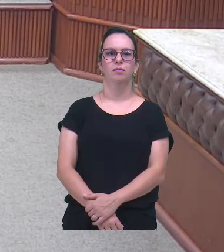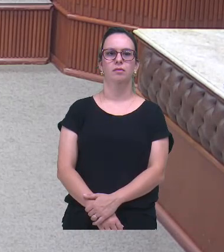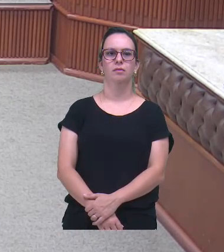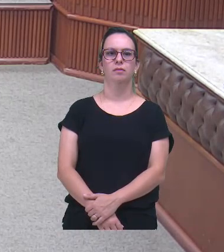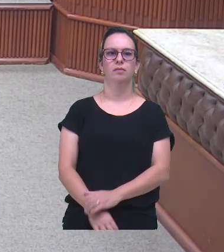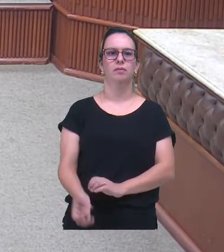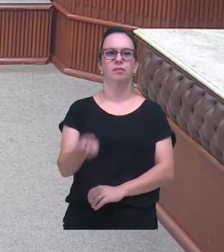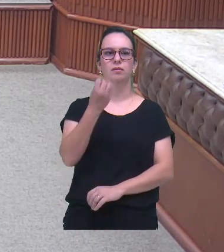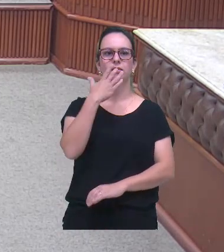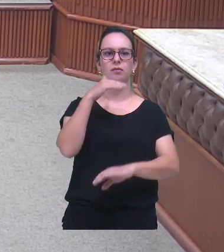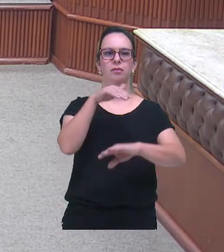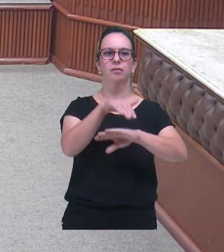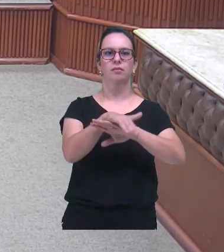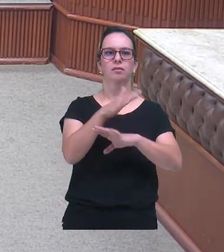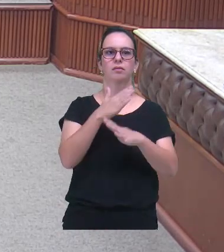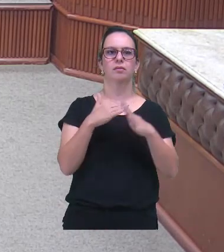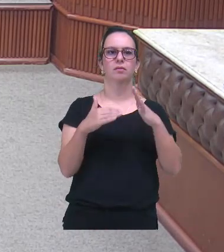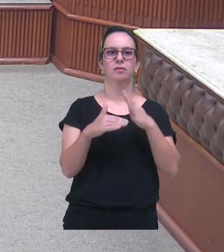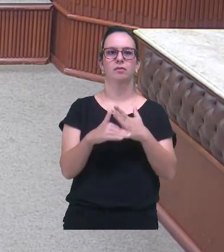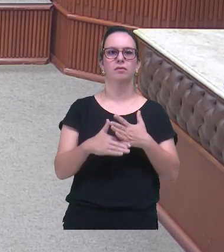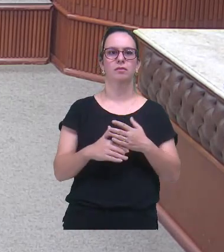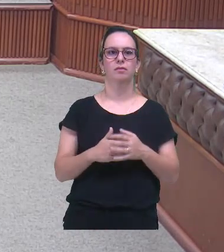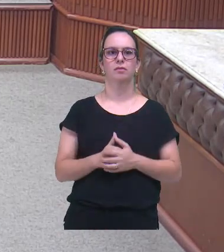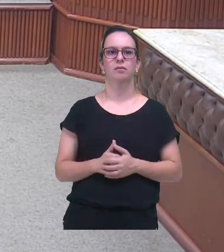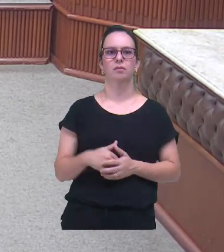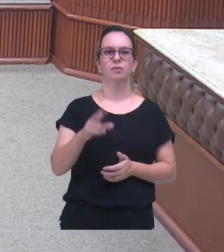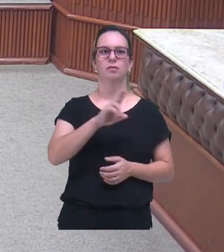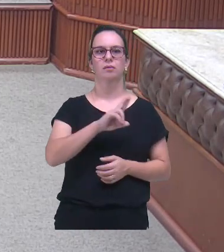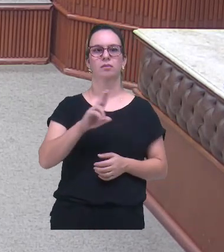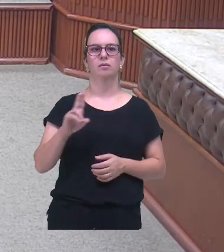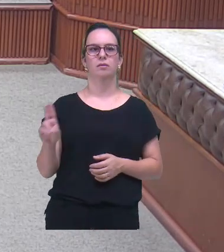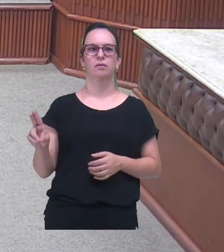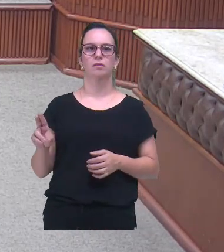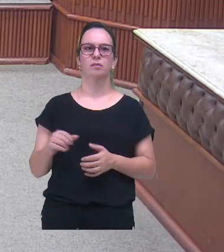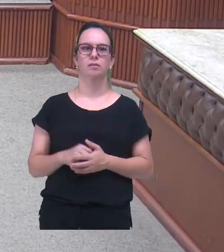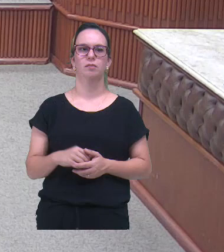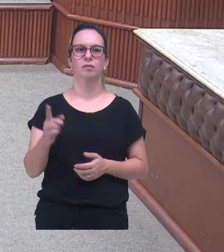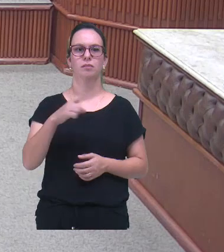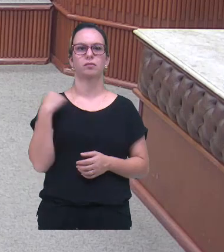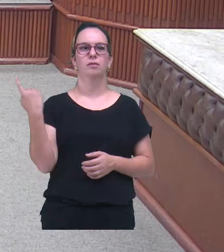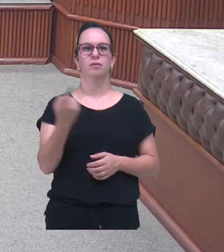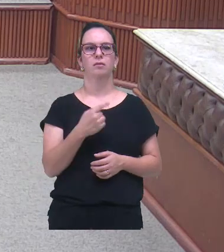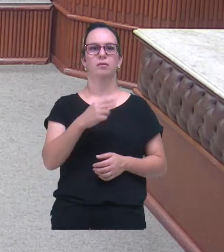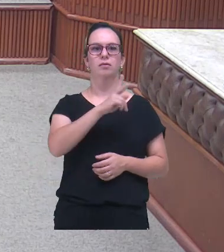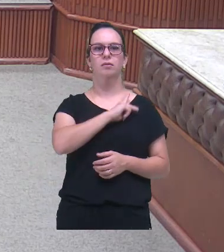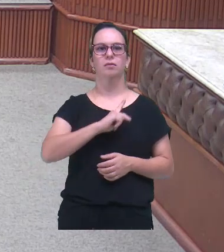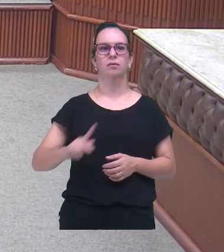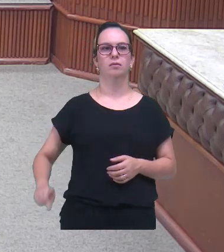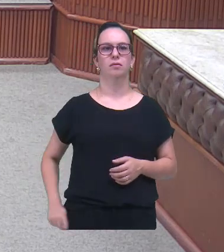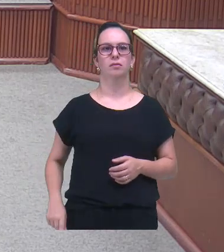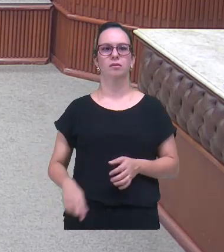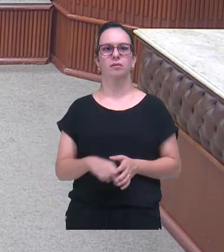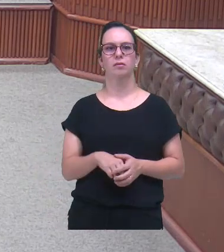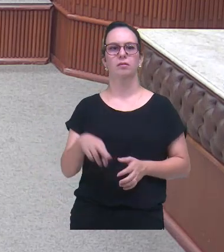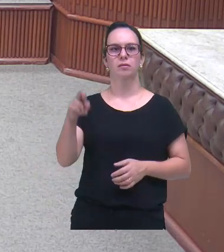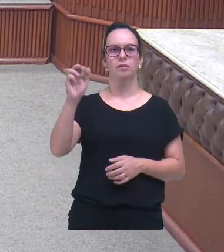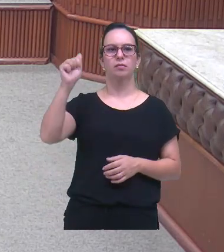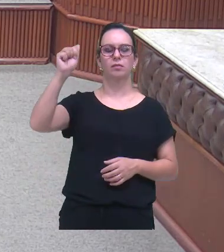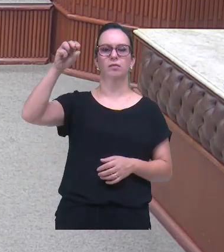Boa noite a todos. Em nome do nosso presidente, Dr. Ramon, eu